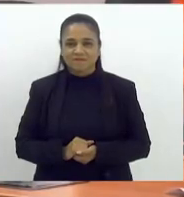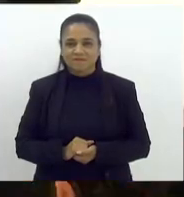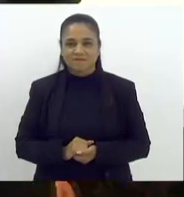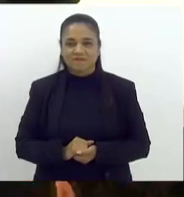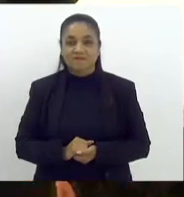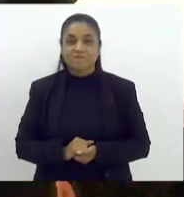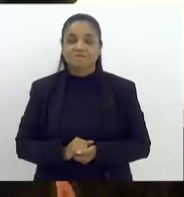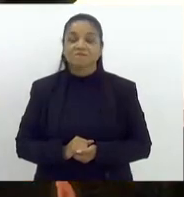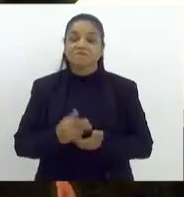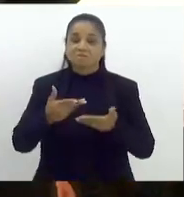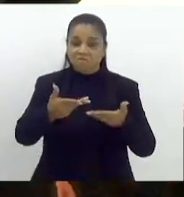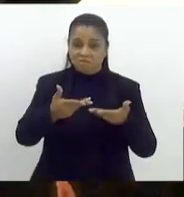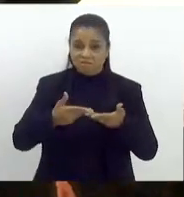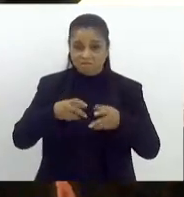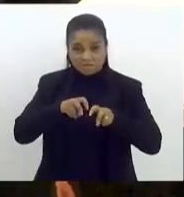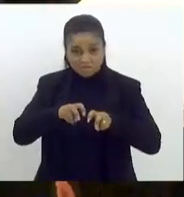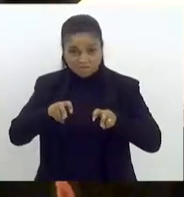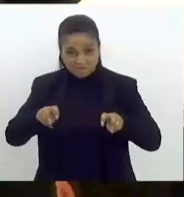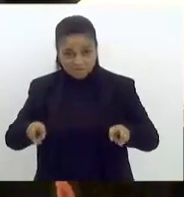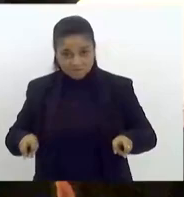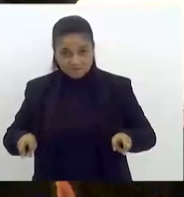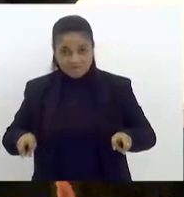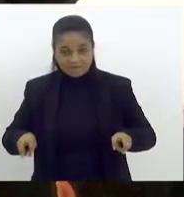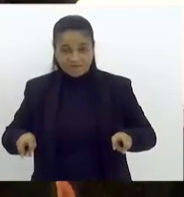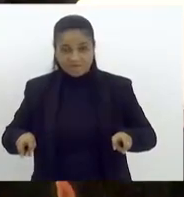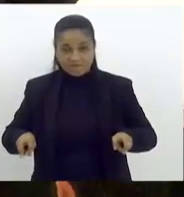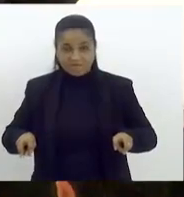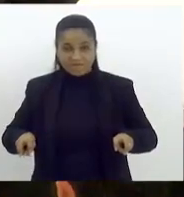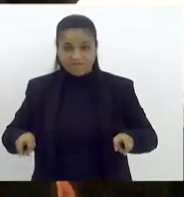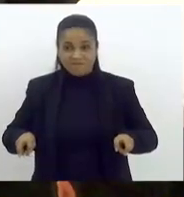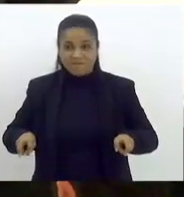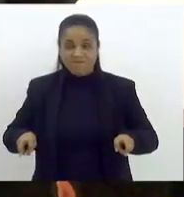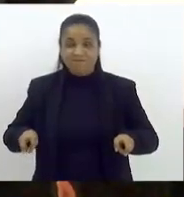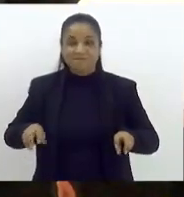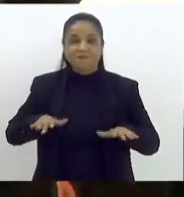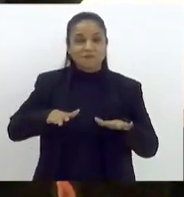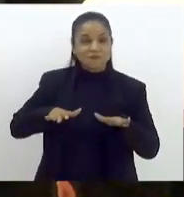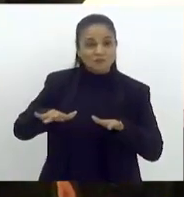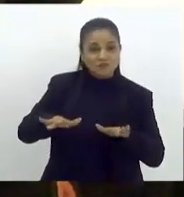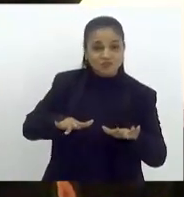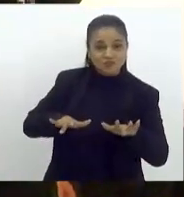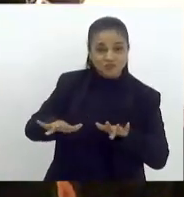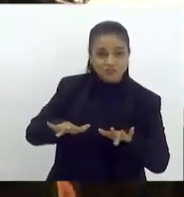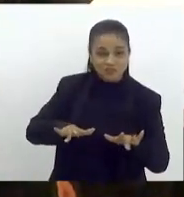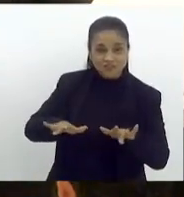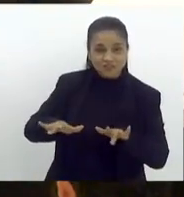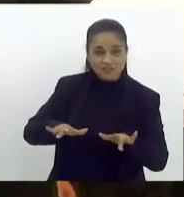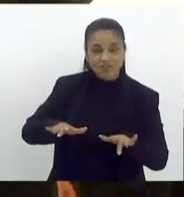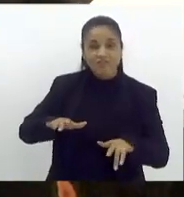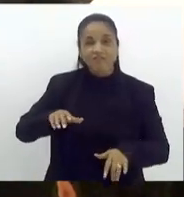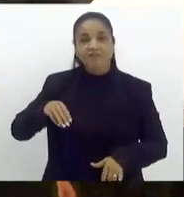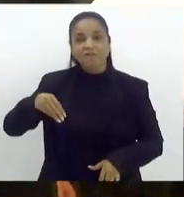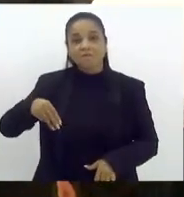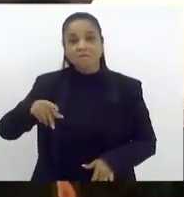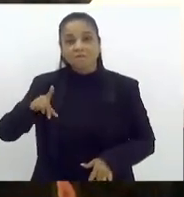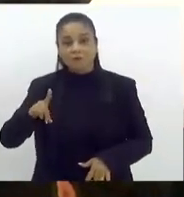e também para compor essa mesa vamos chamar o DJ marra mede maloque